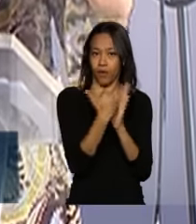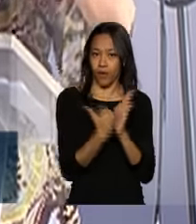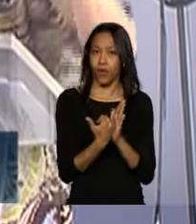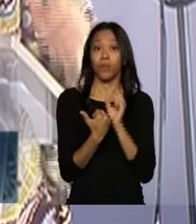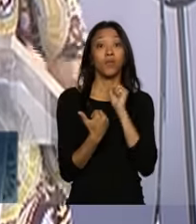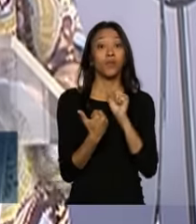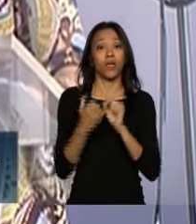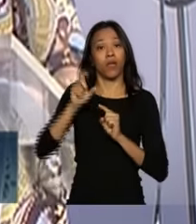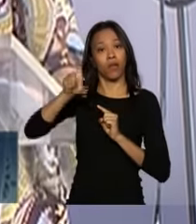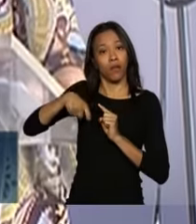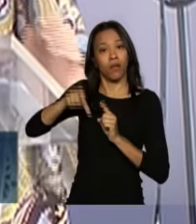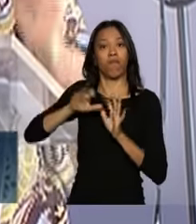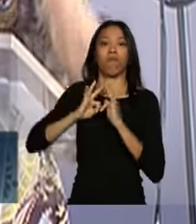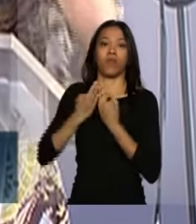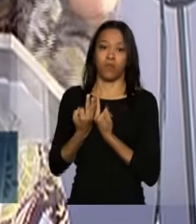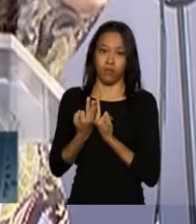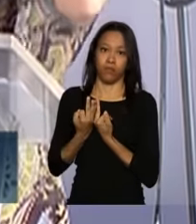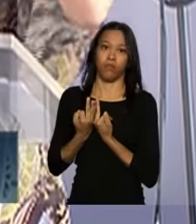Bolsa Família.